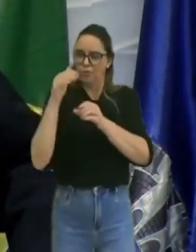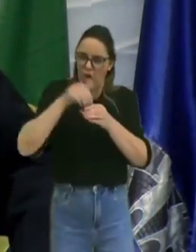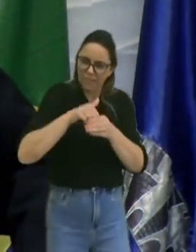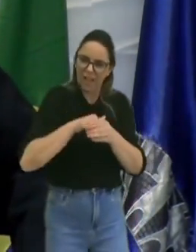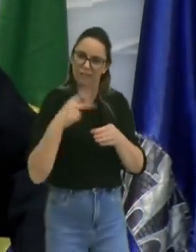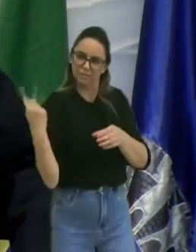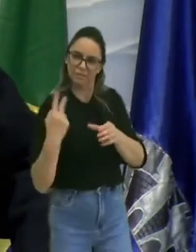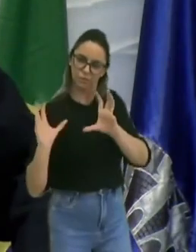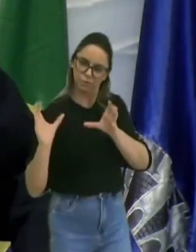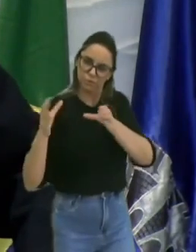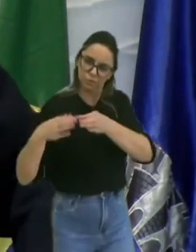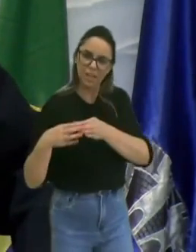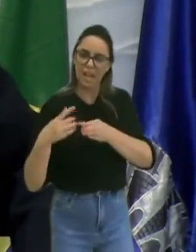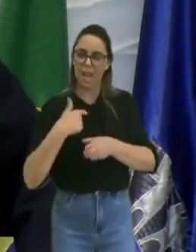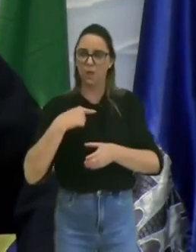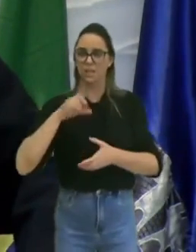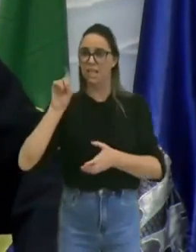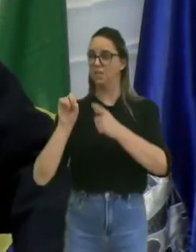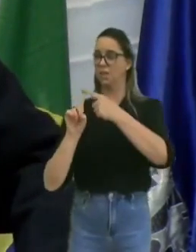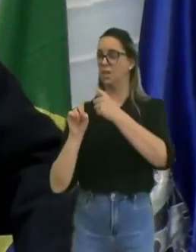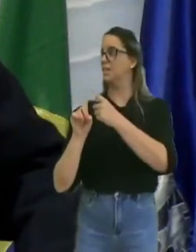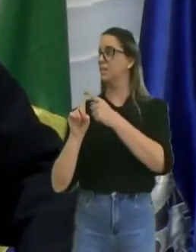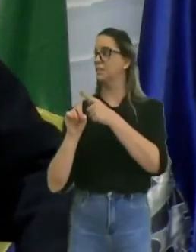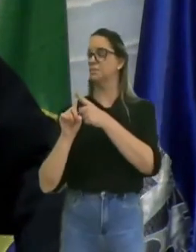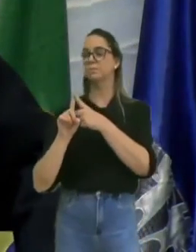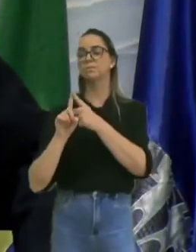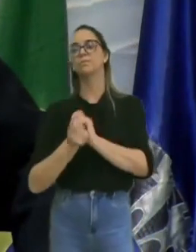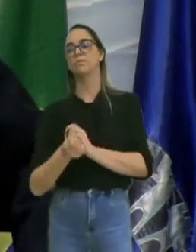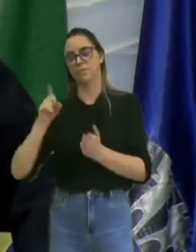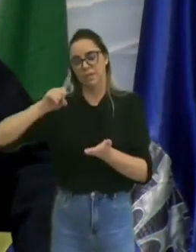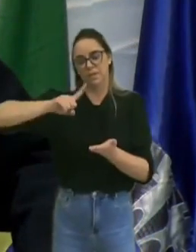Almeida? Esse dedo aqui, esse dedinho aqui, aqui.